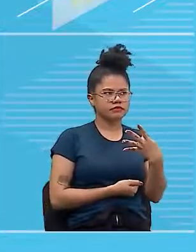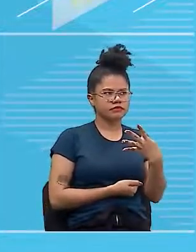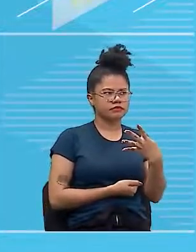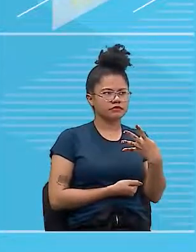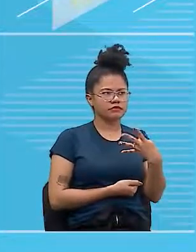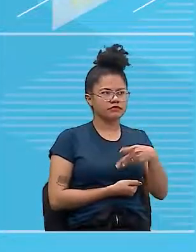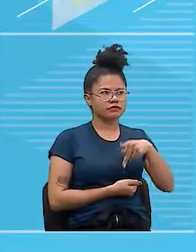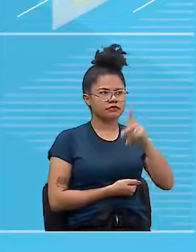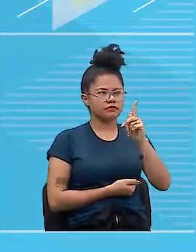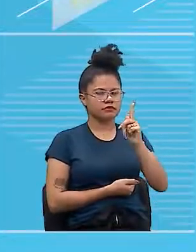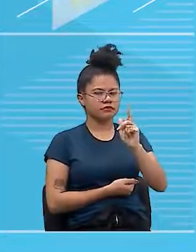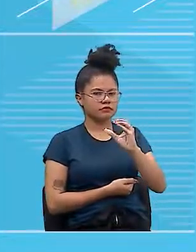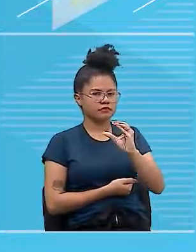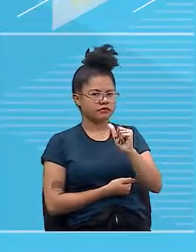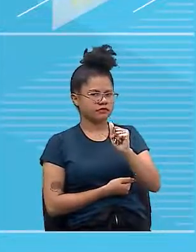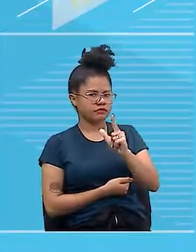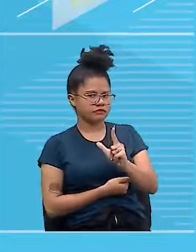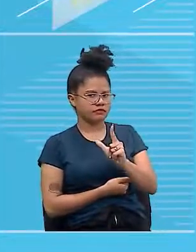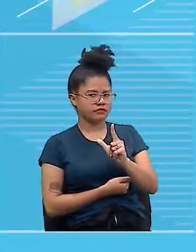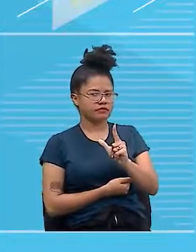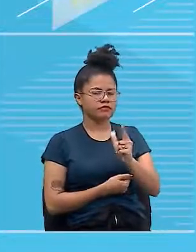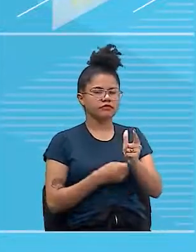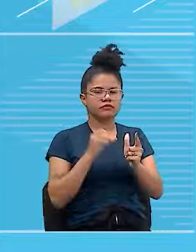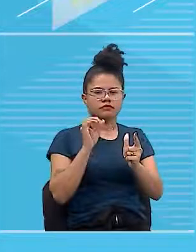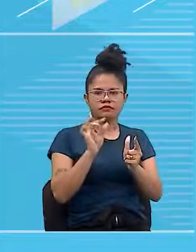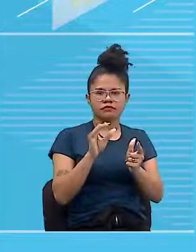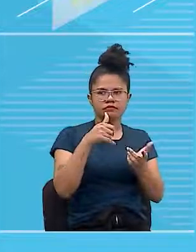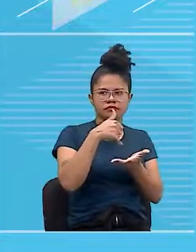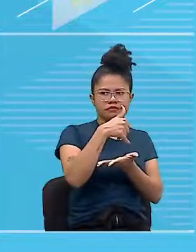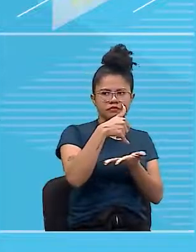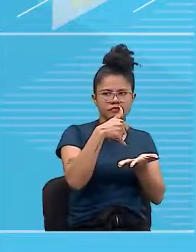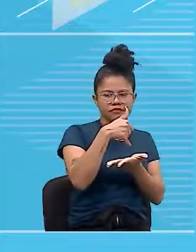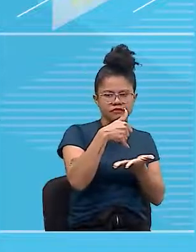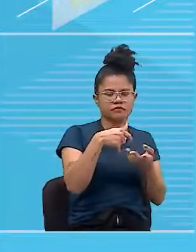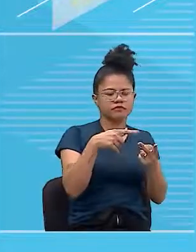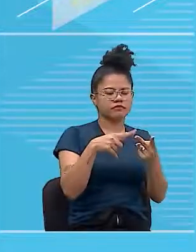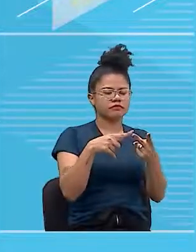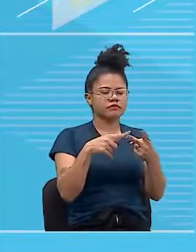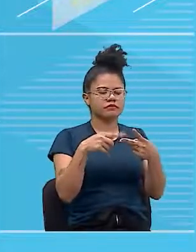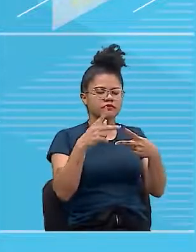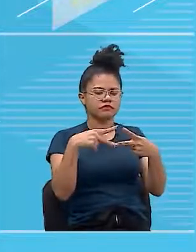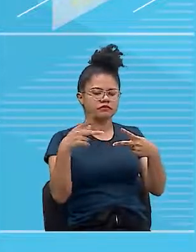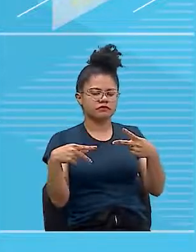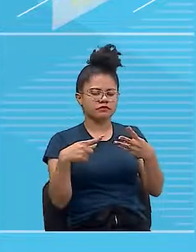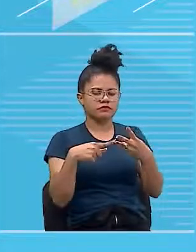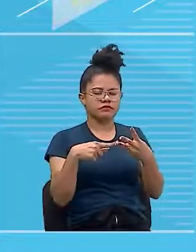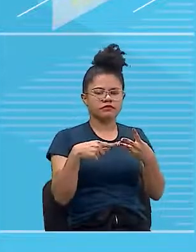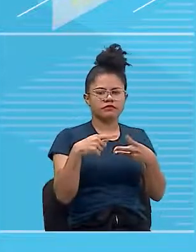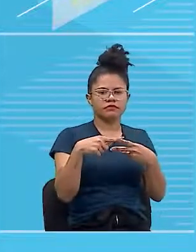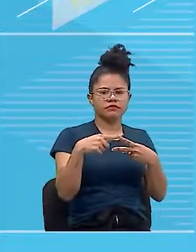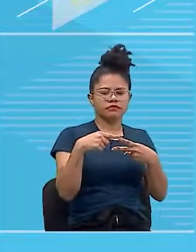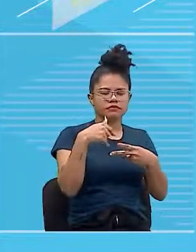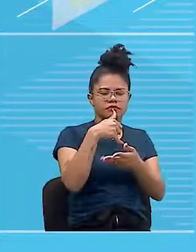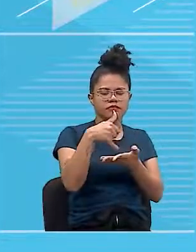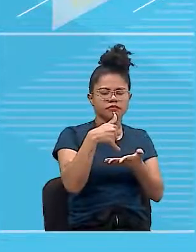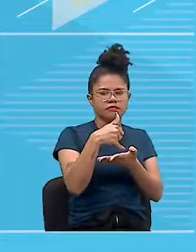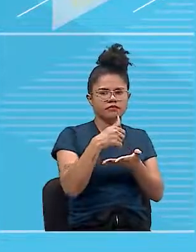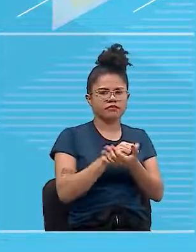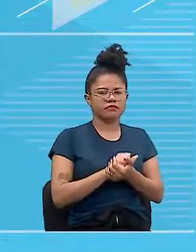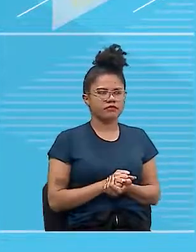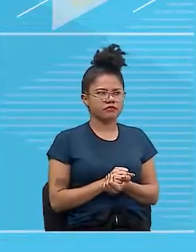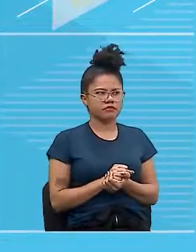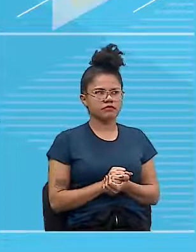calorias né dando para carboidrato como para proteína e gordura a gente já sabe que é mais que o dobro